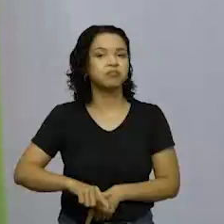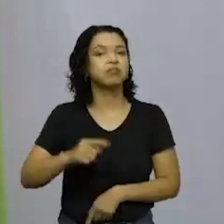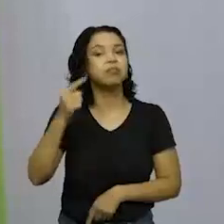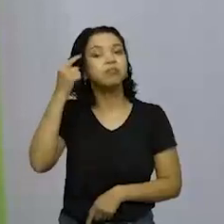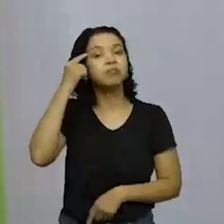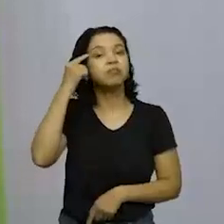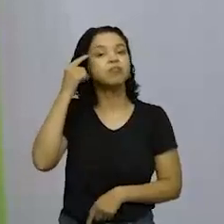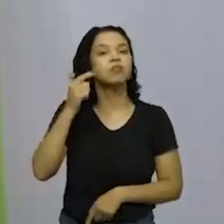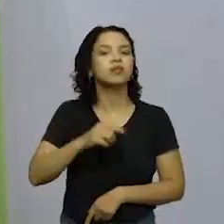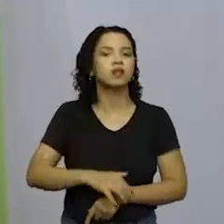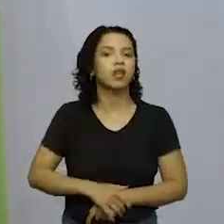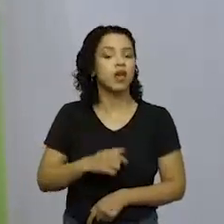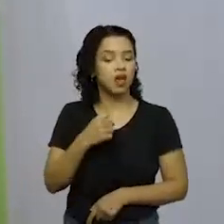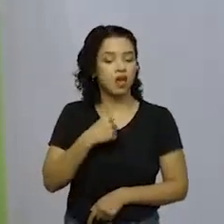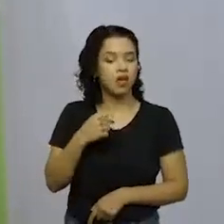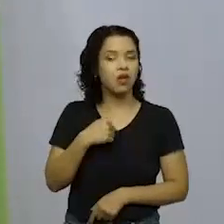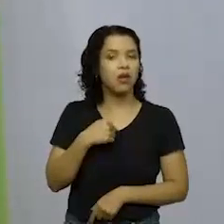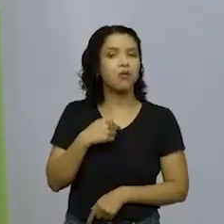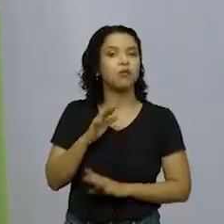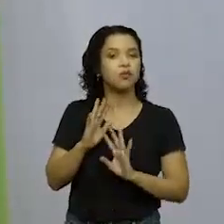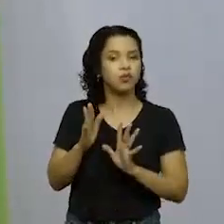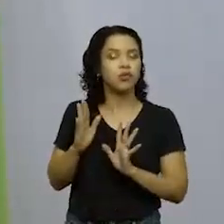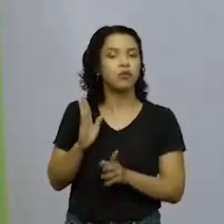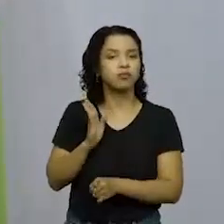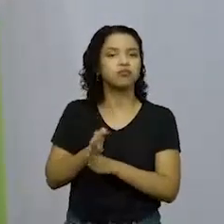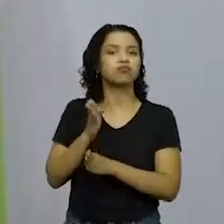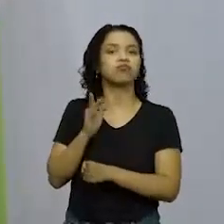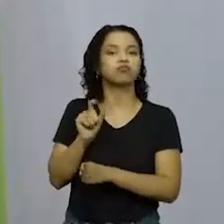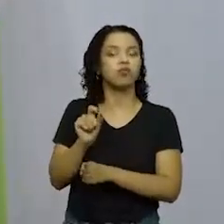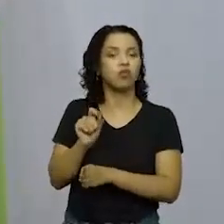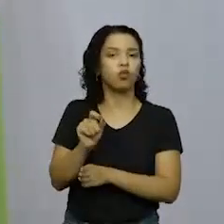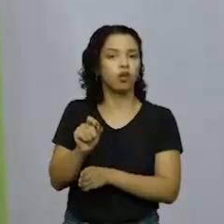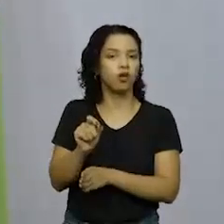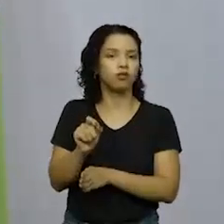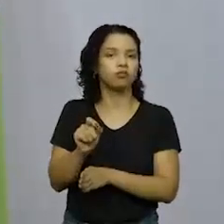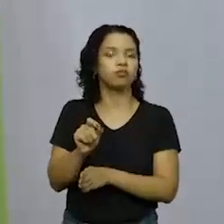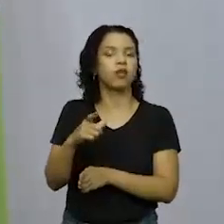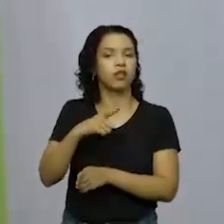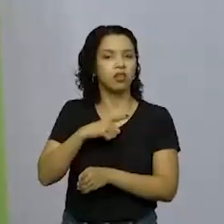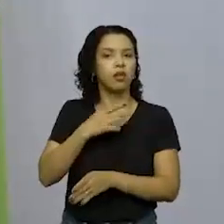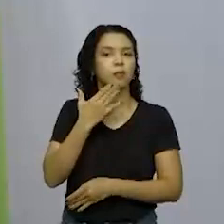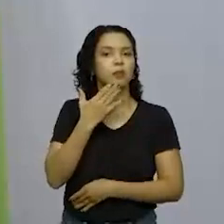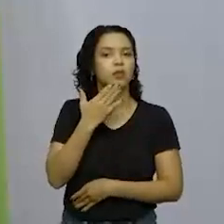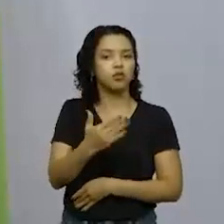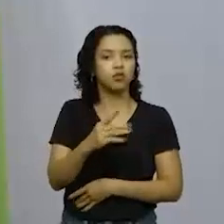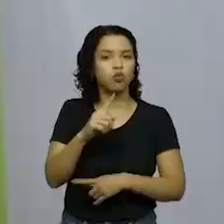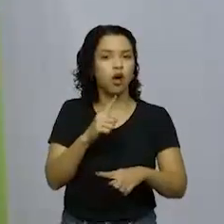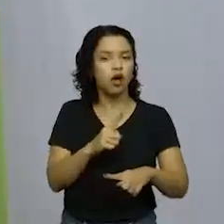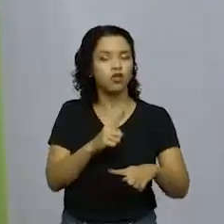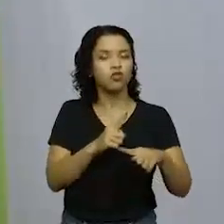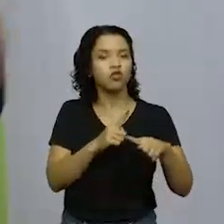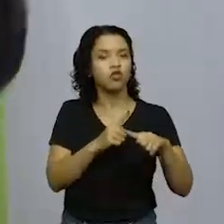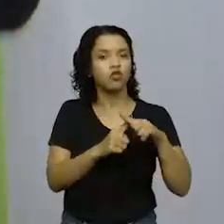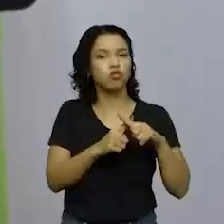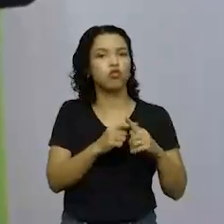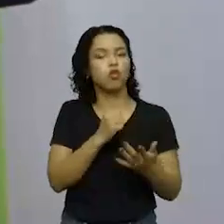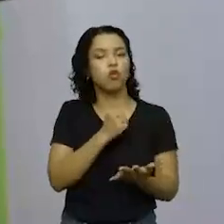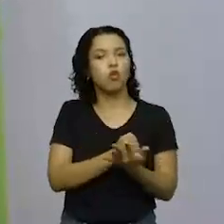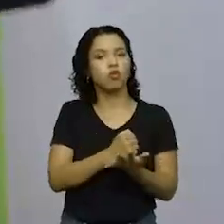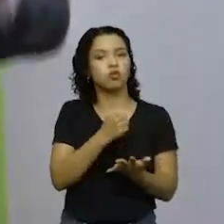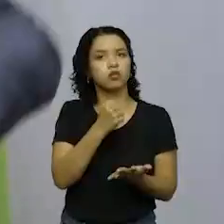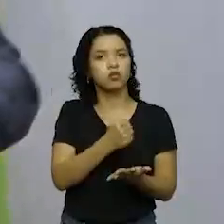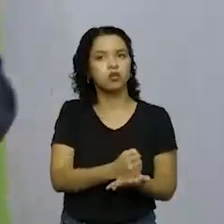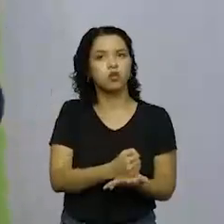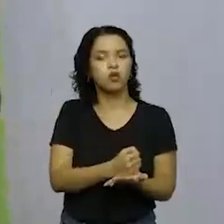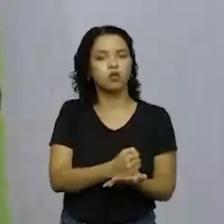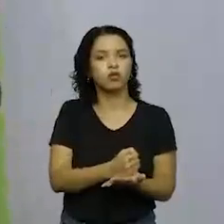senhores, acabo de descobrir que existe um pedido de aditivo contratual para esse, para